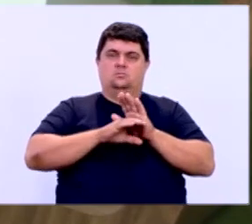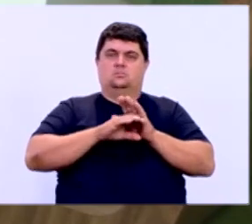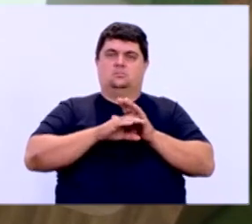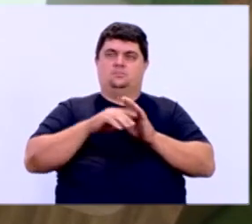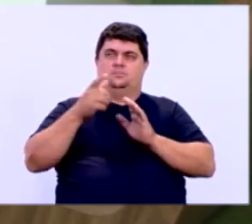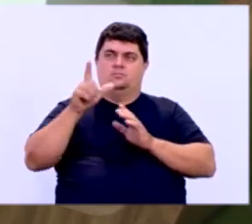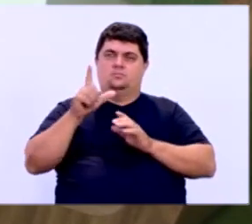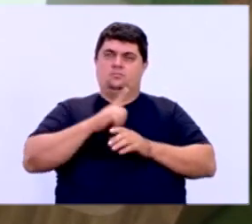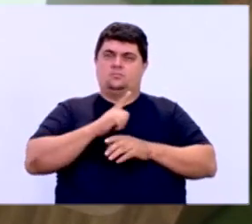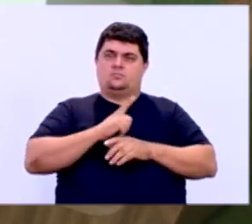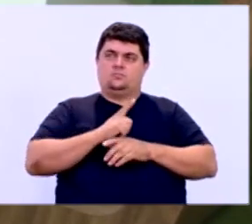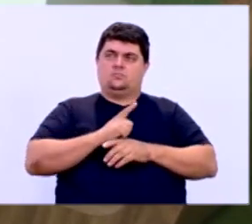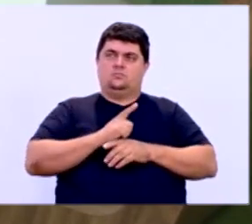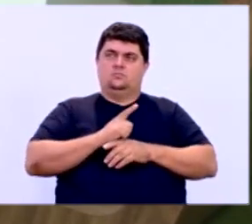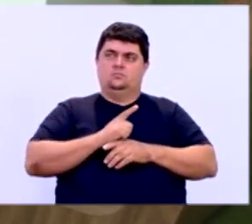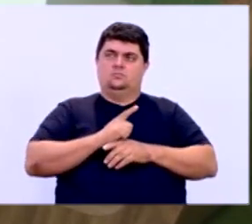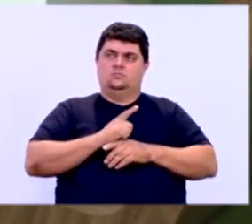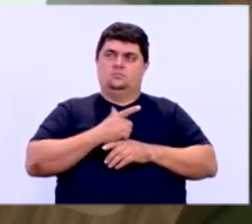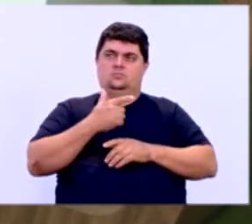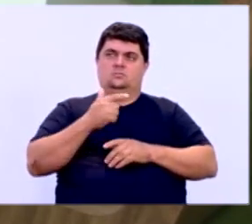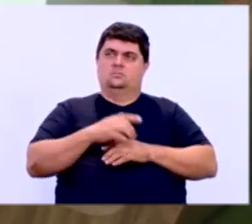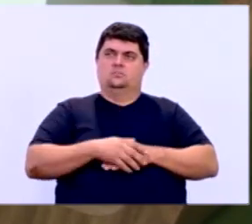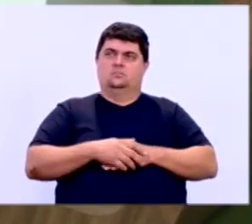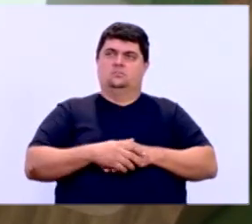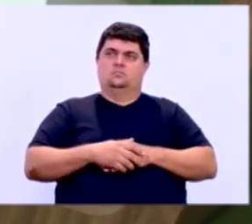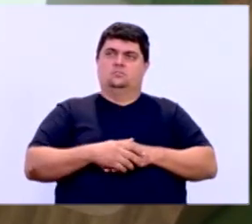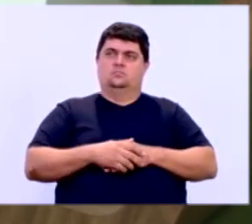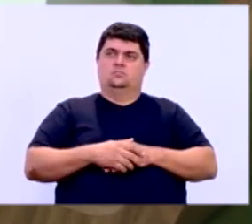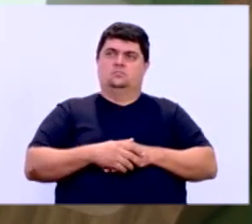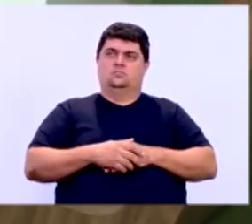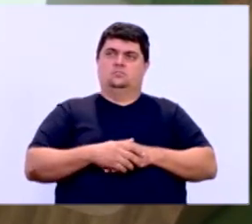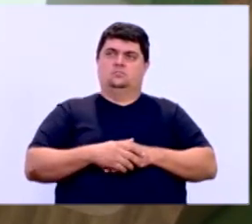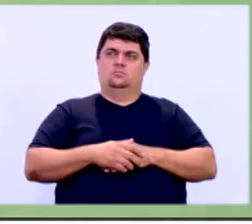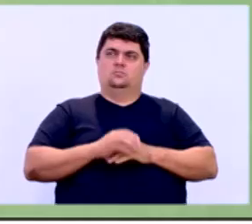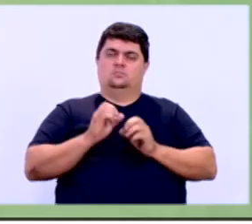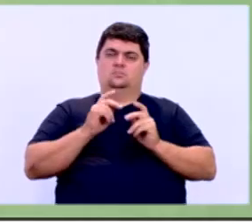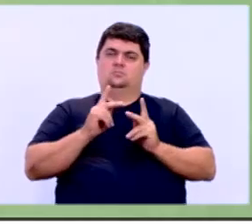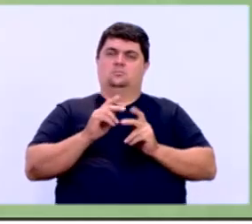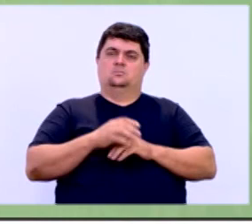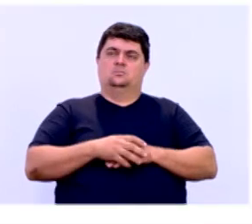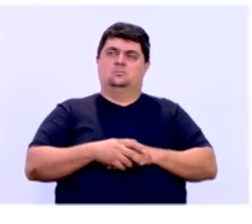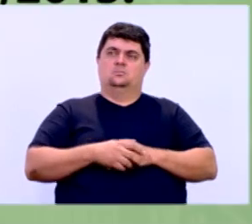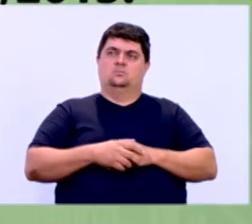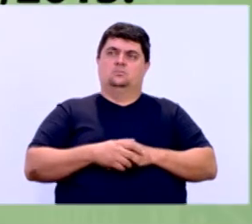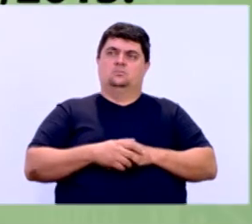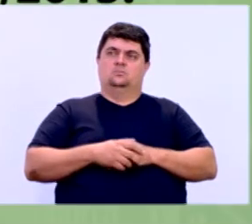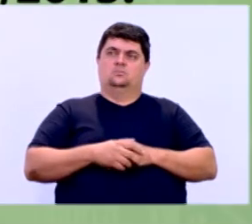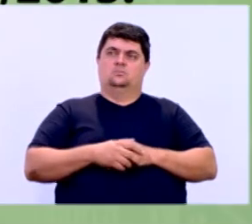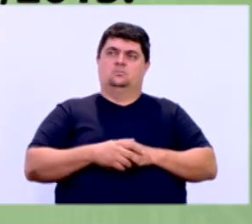algum, professor? Não. Tá, beleza, beleza.